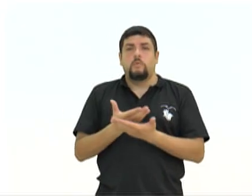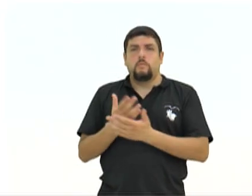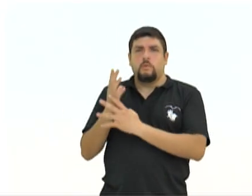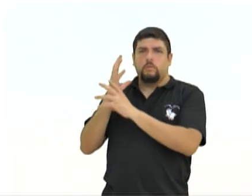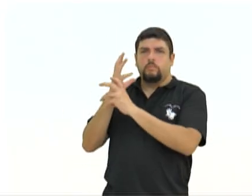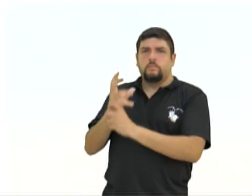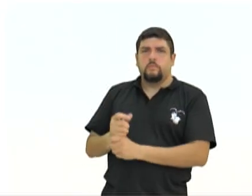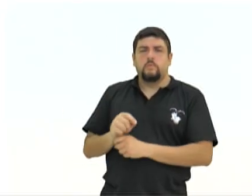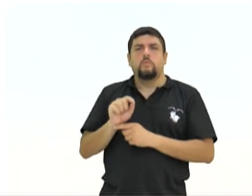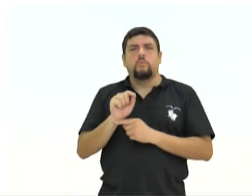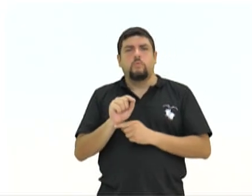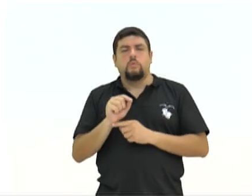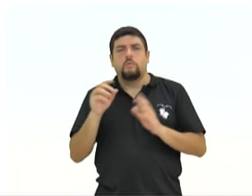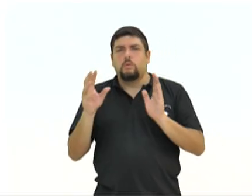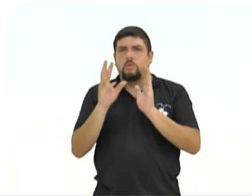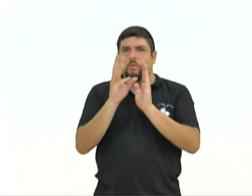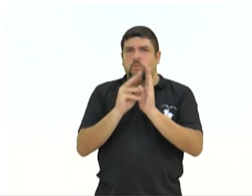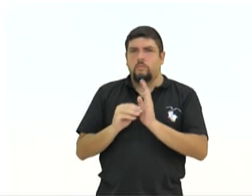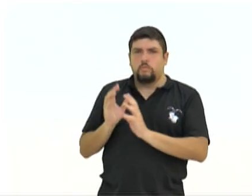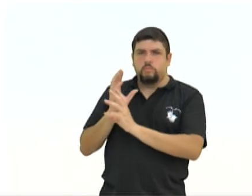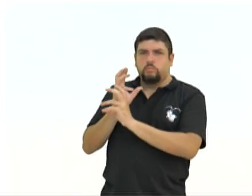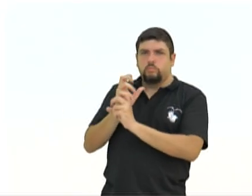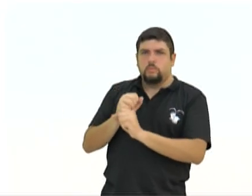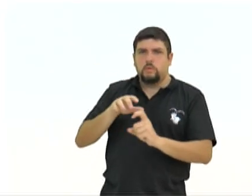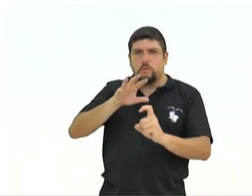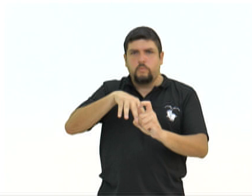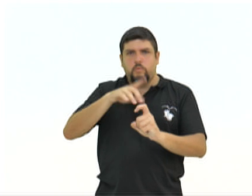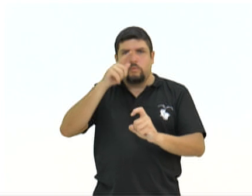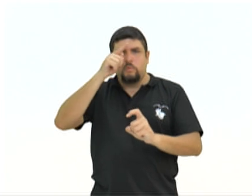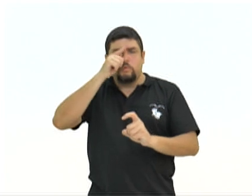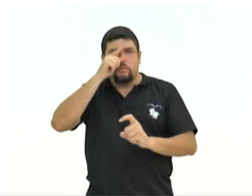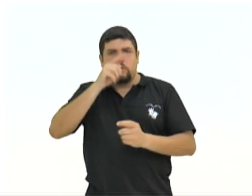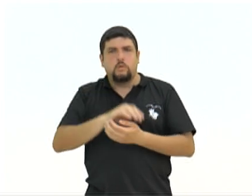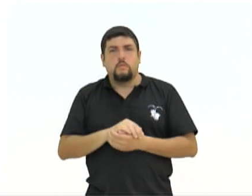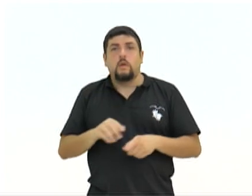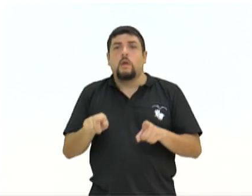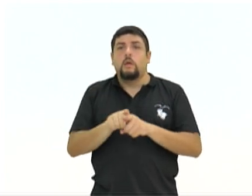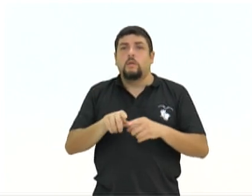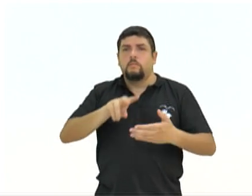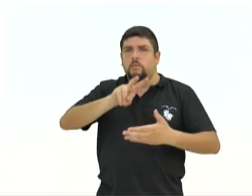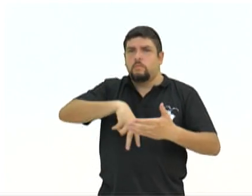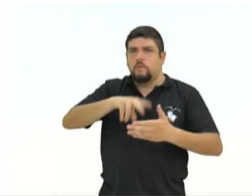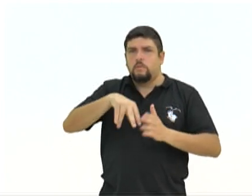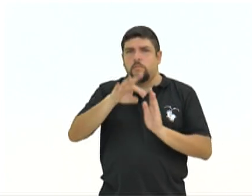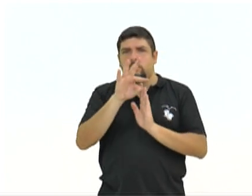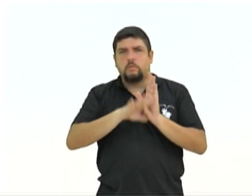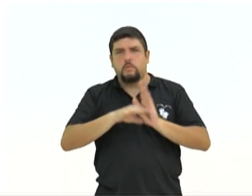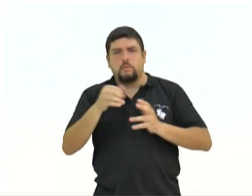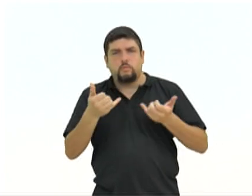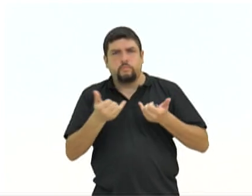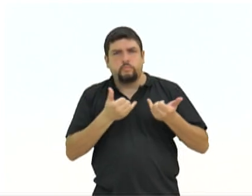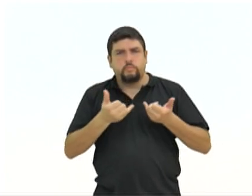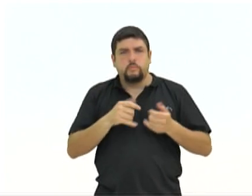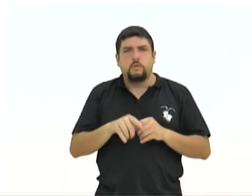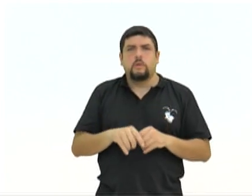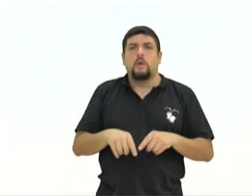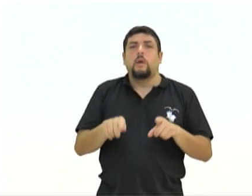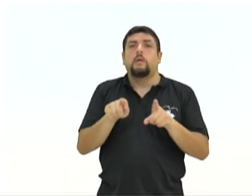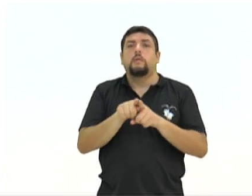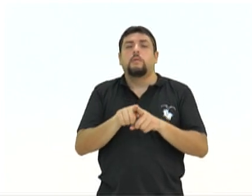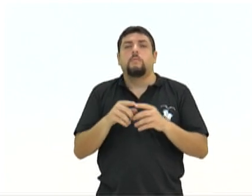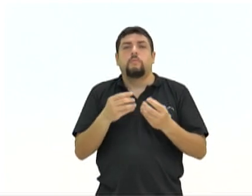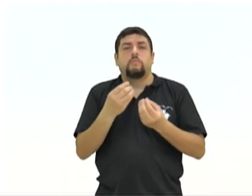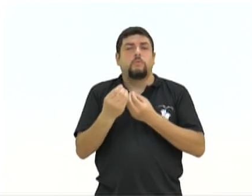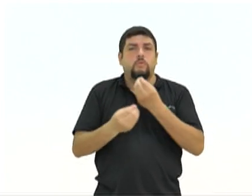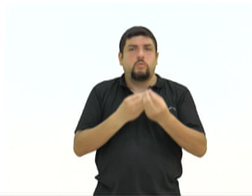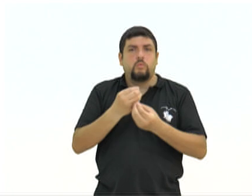uma retomada aí dos mitos e da mitologia grega, né? Lemos alguns textos informativos, fizemos a inferência